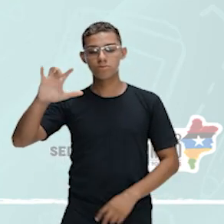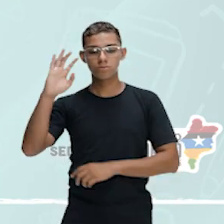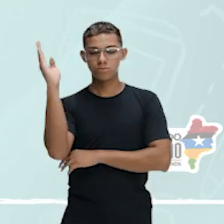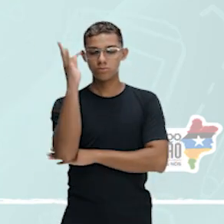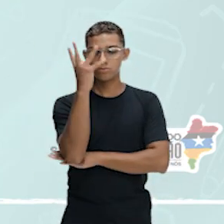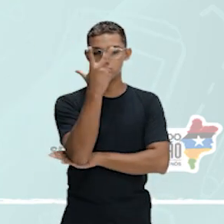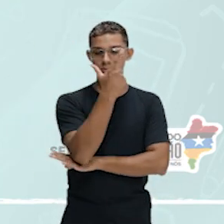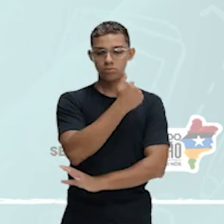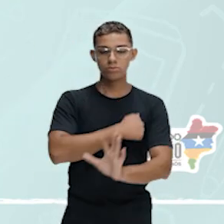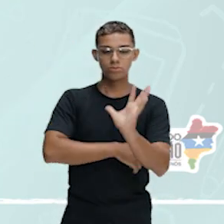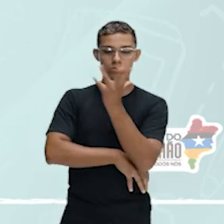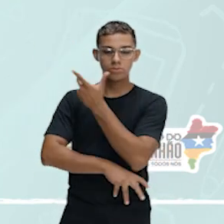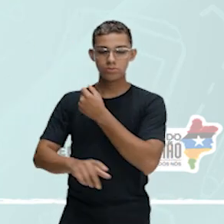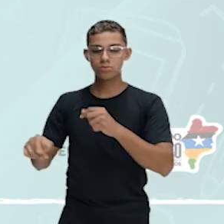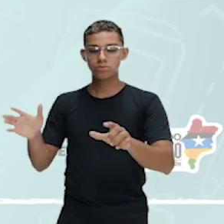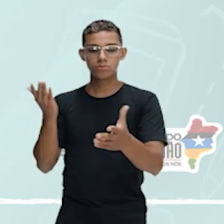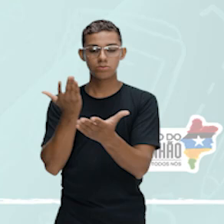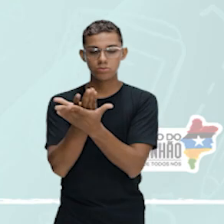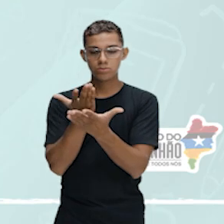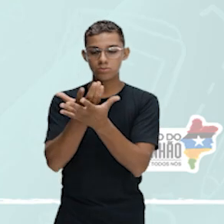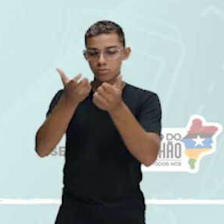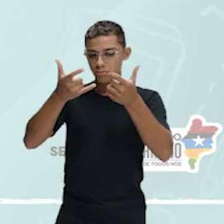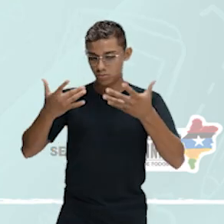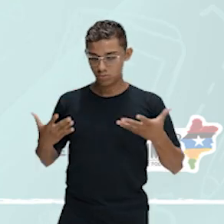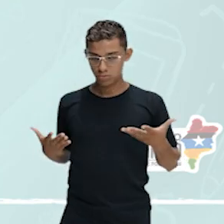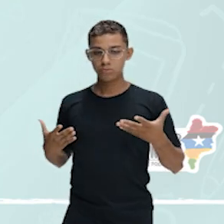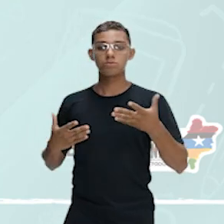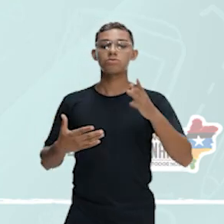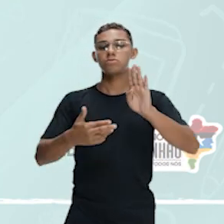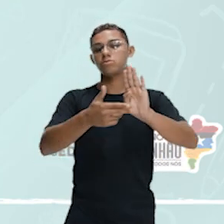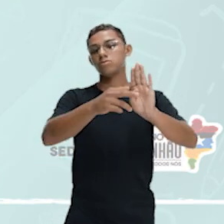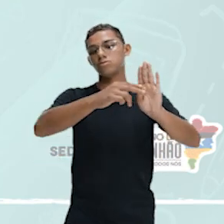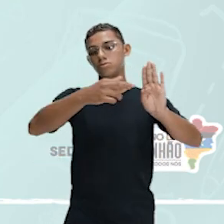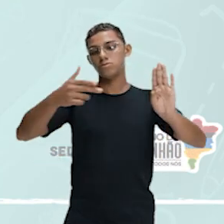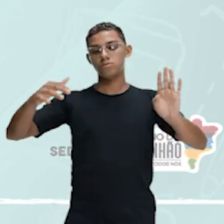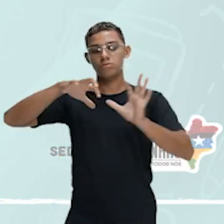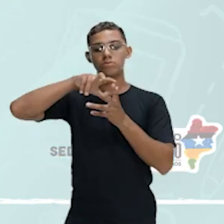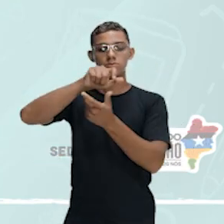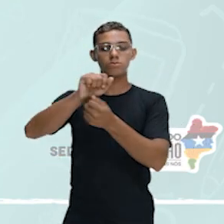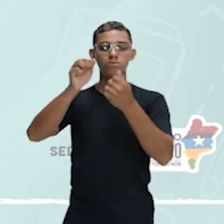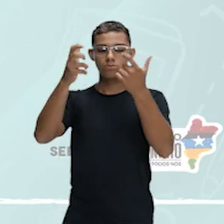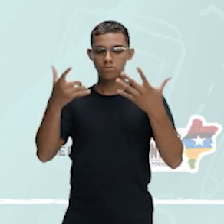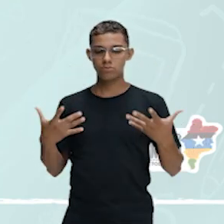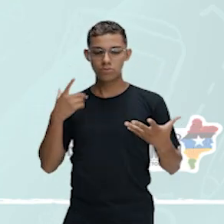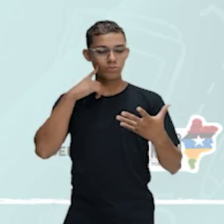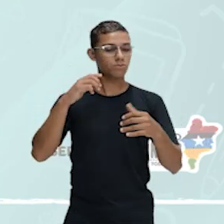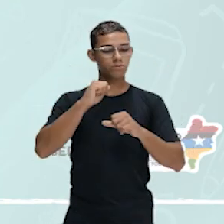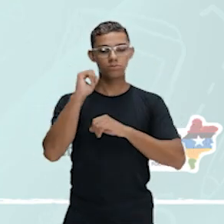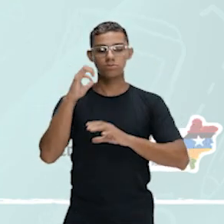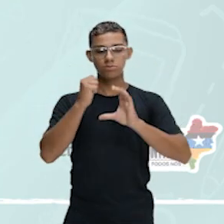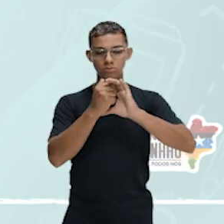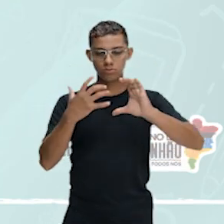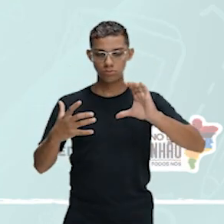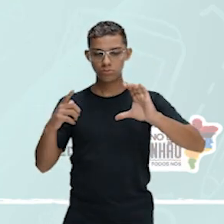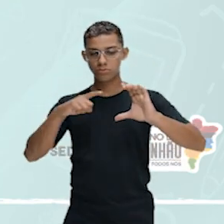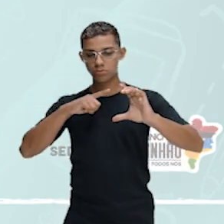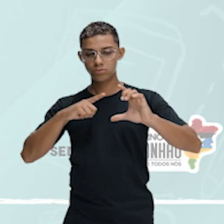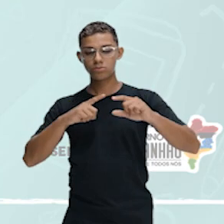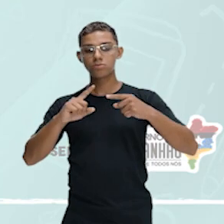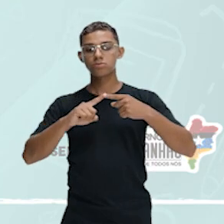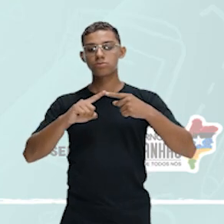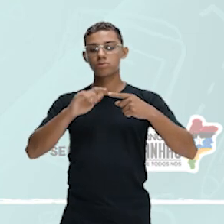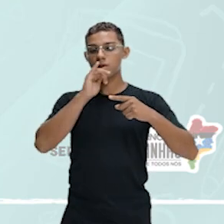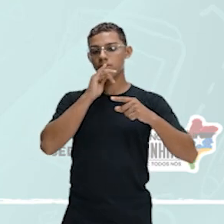que nós já estudamos na aula sobre biomas mundiais. E uma característica desse tipo de floresta é que tem ali, ó, a